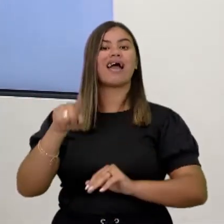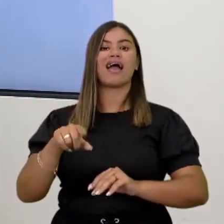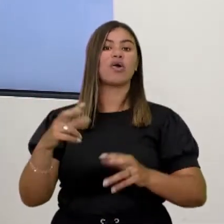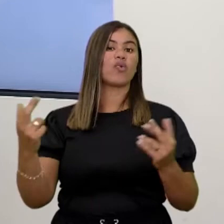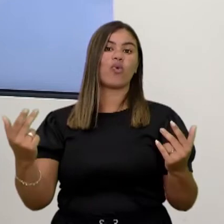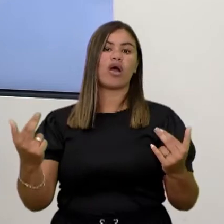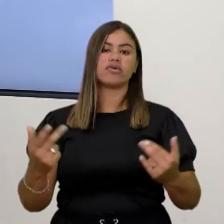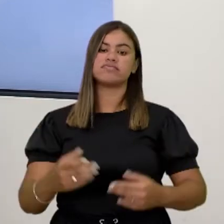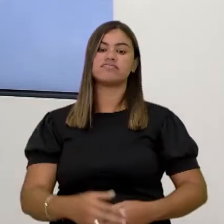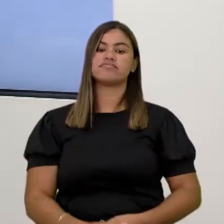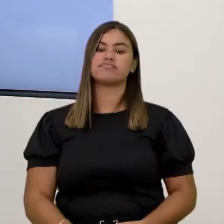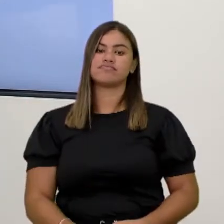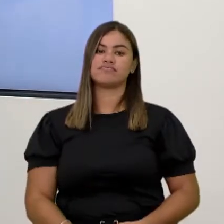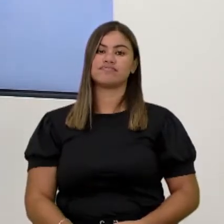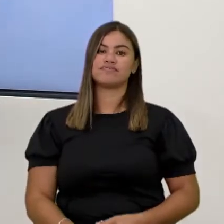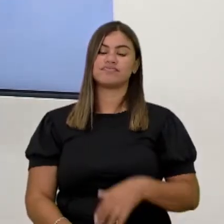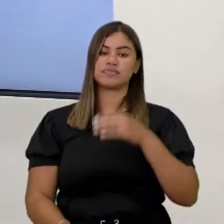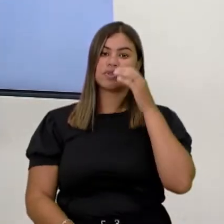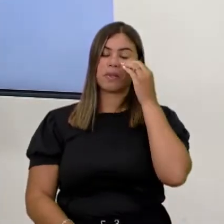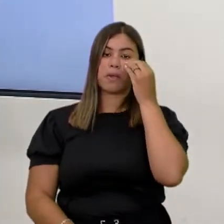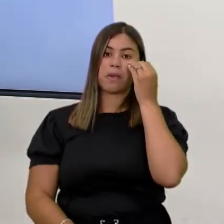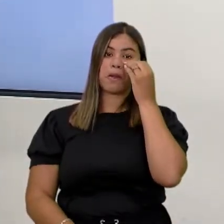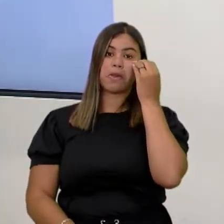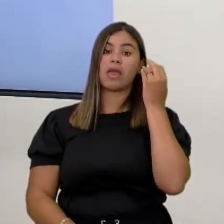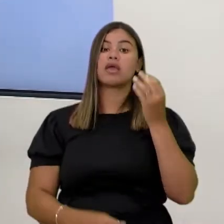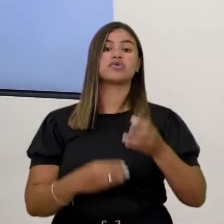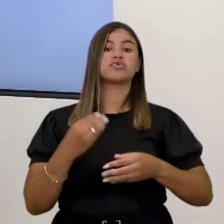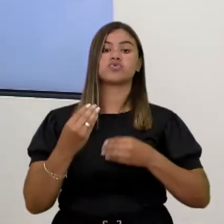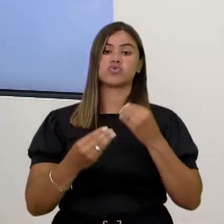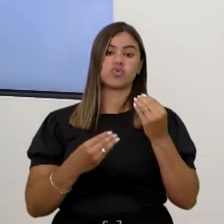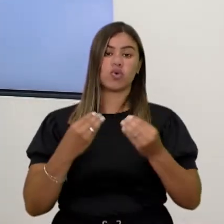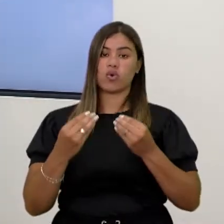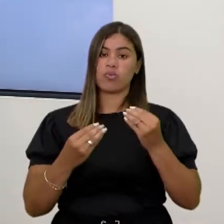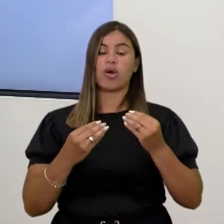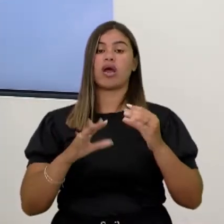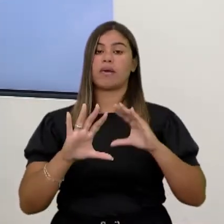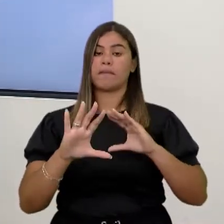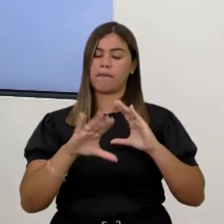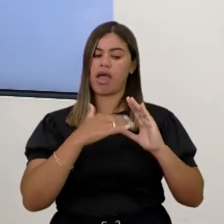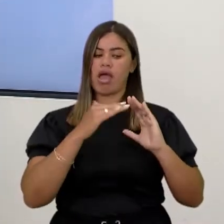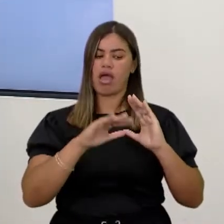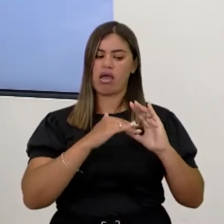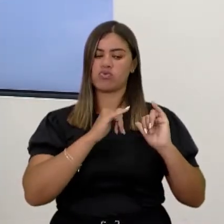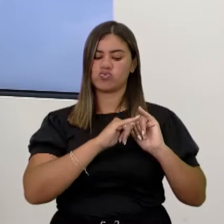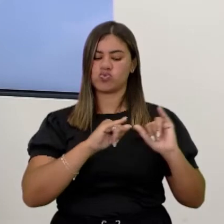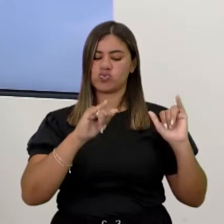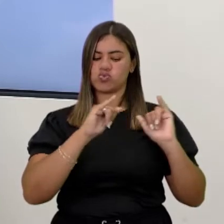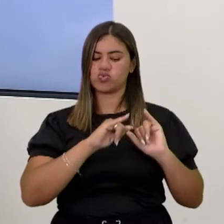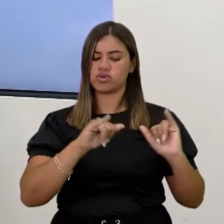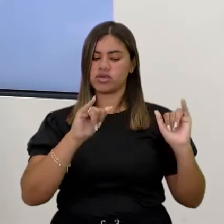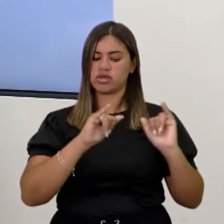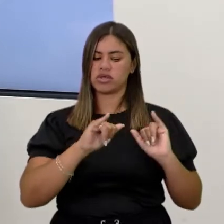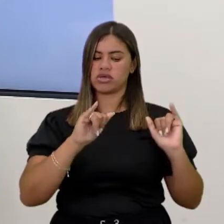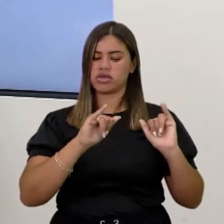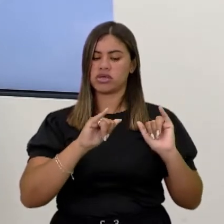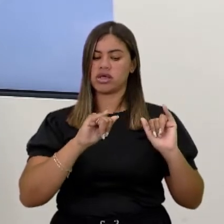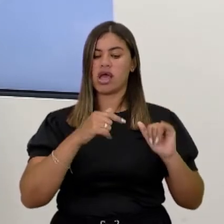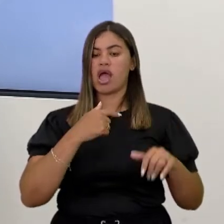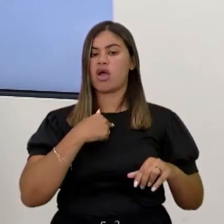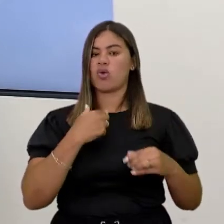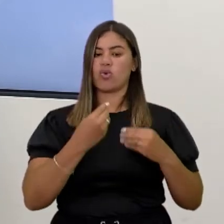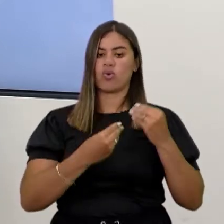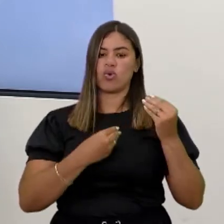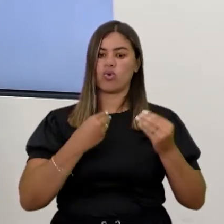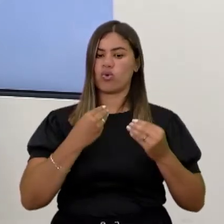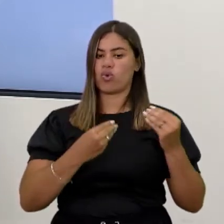agência de notícias. Então o que acontece? Eu recebo e eu falo, olha, chamo o redator e falo assim, olha,